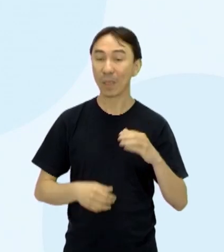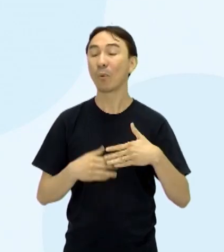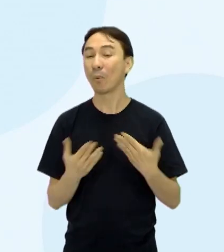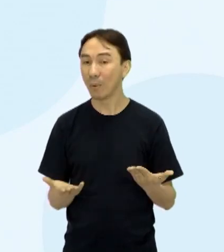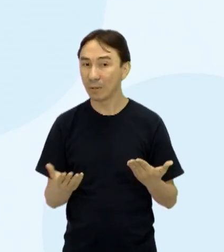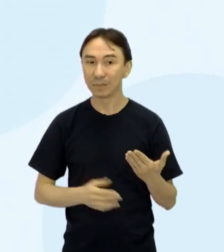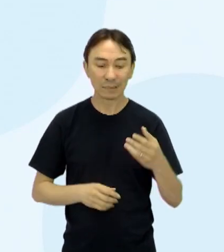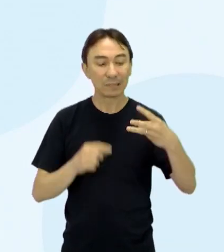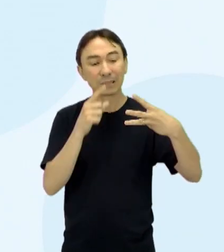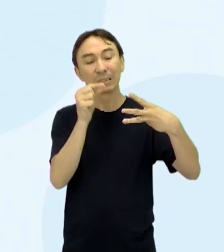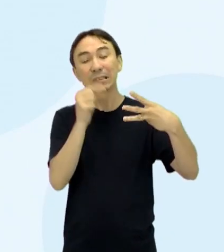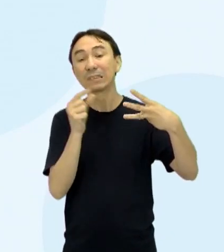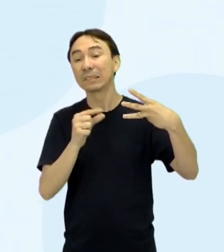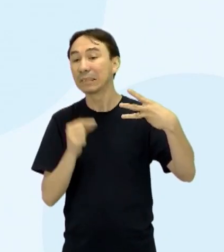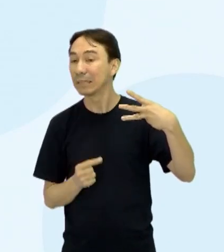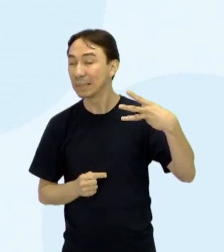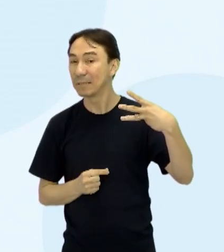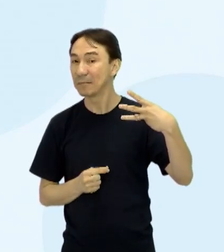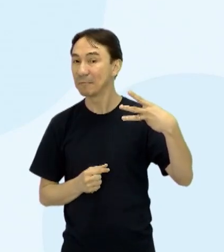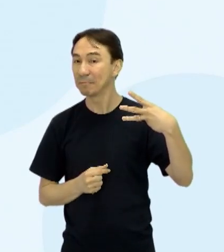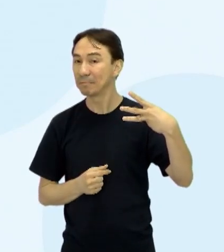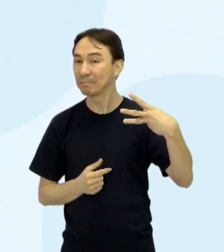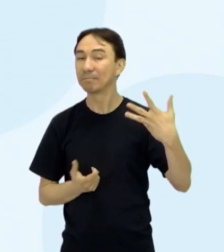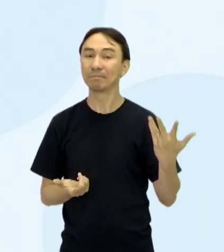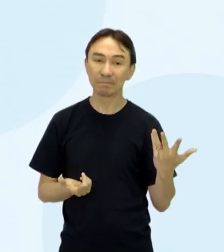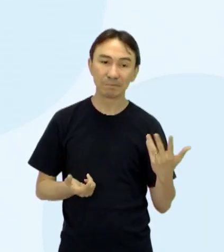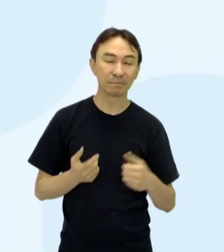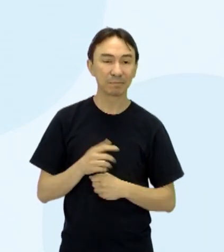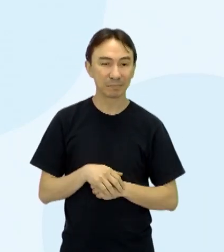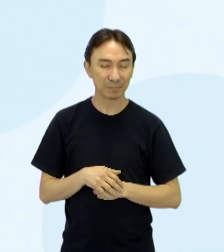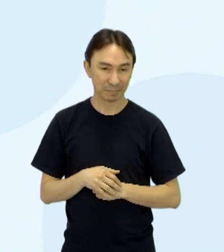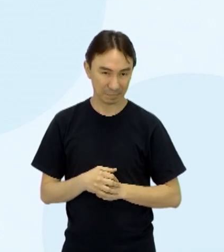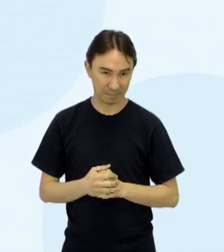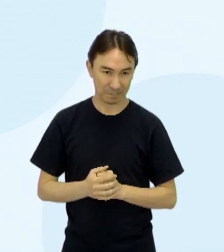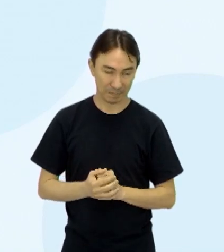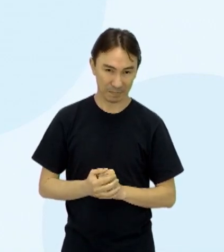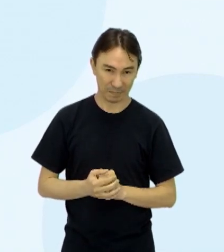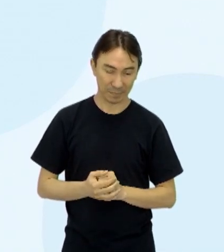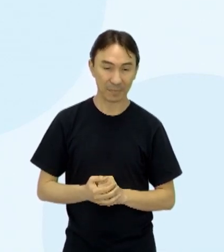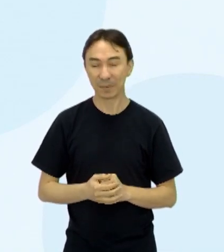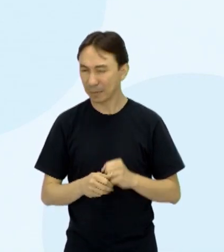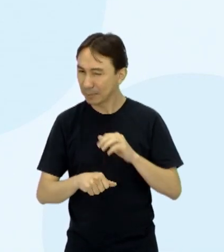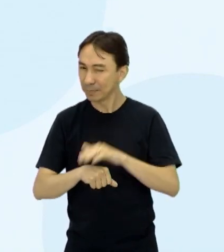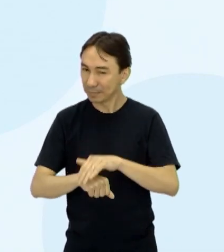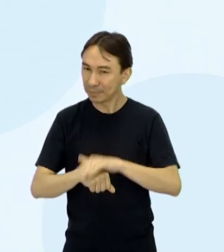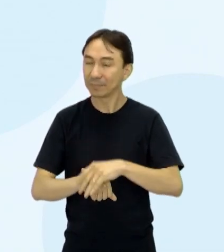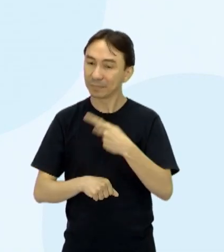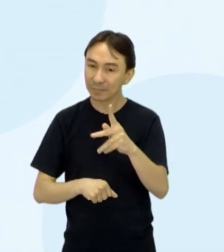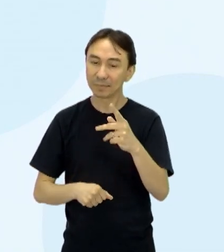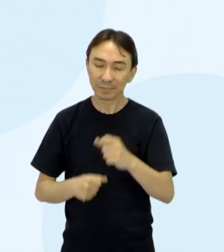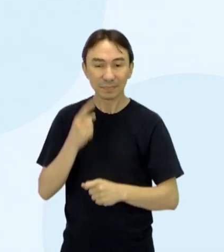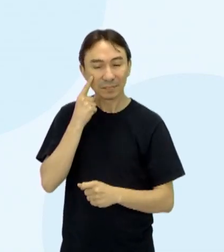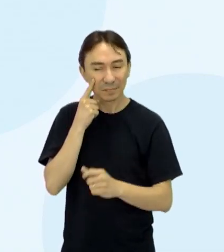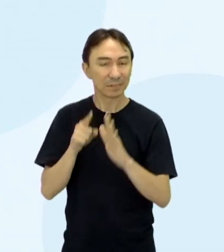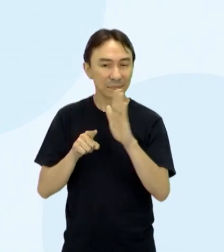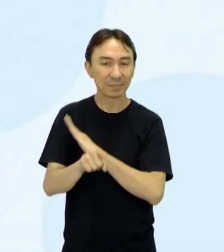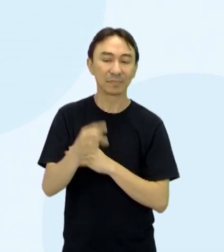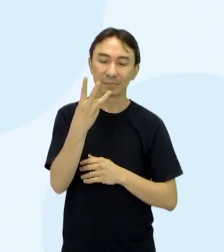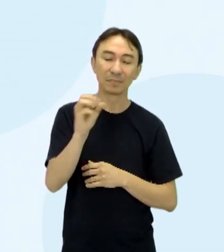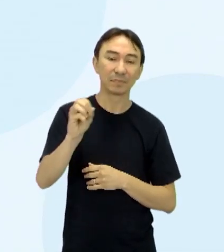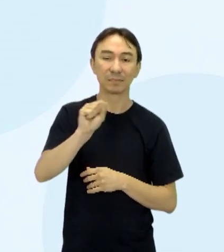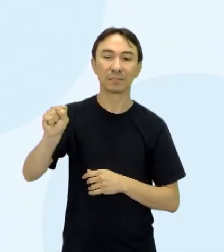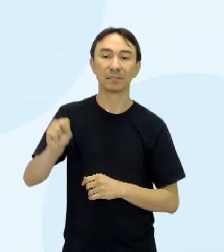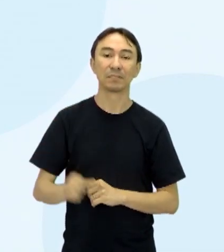Marianas, ou seria a alternativa C, Mar Morto. Vamos lá, solta então a enquete, 30